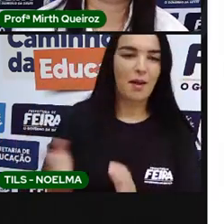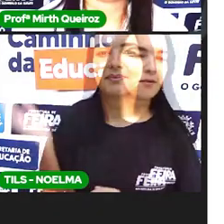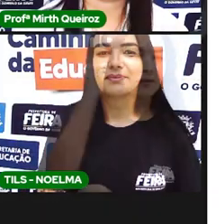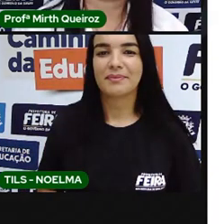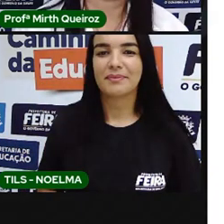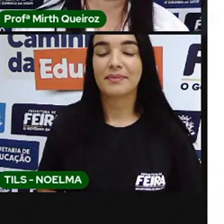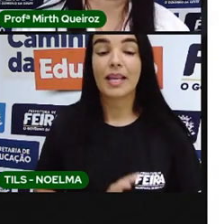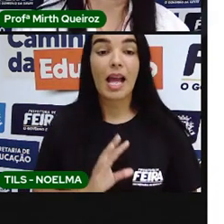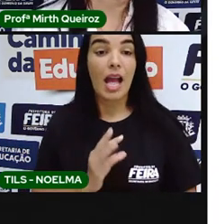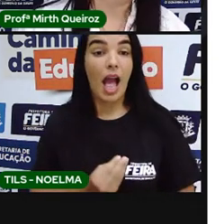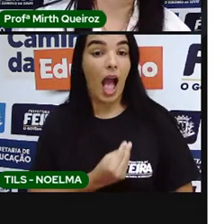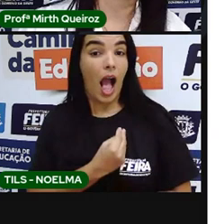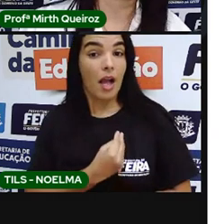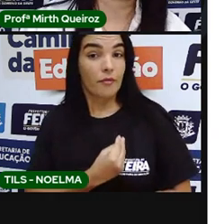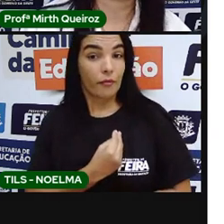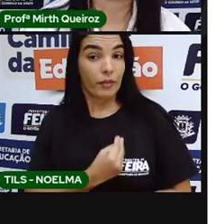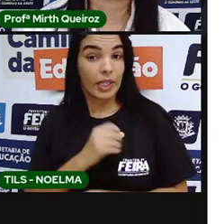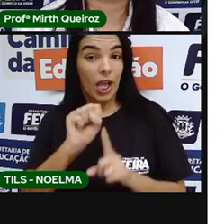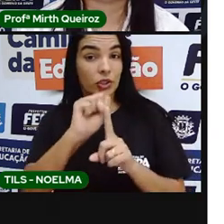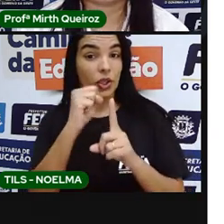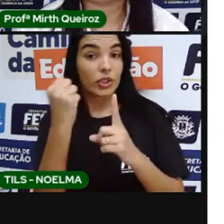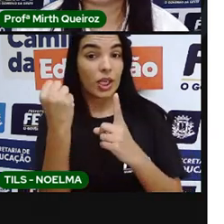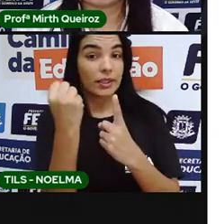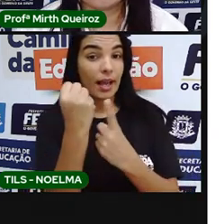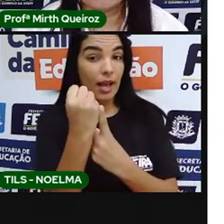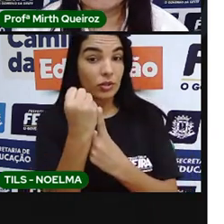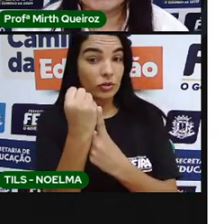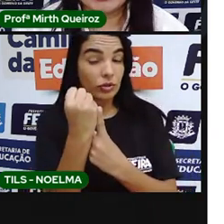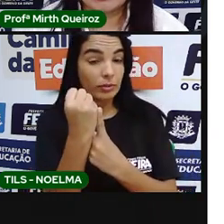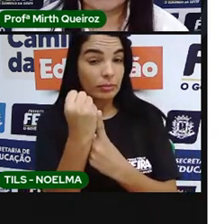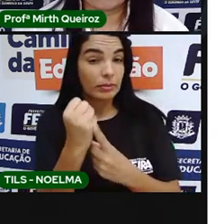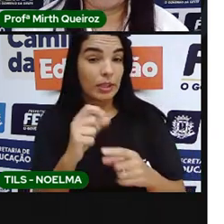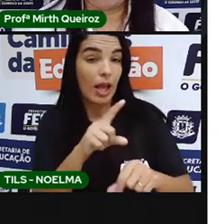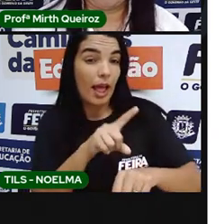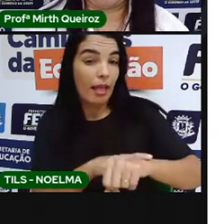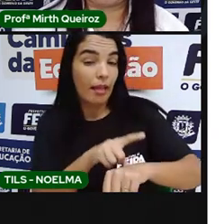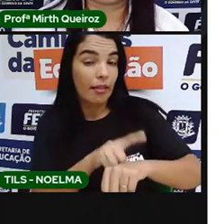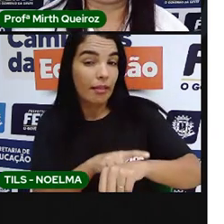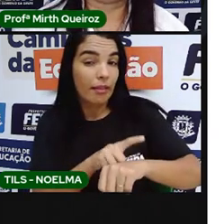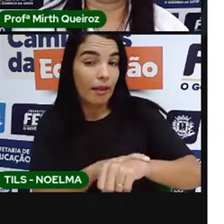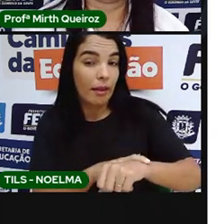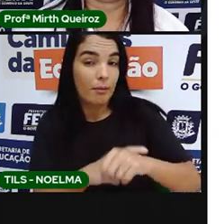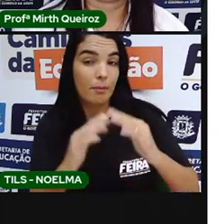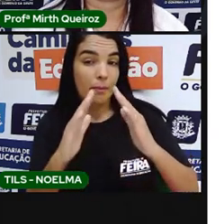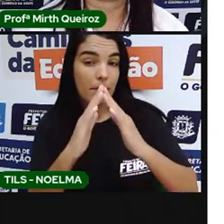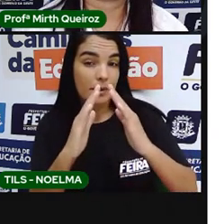à aula é a vida da sociedade colonial